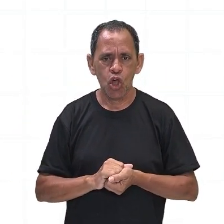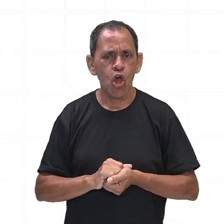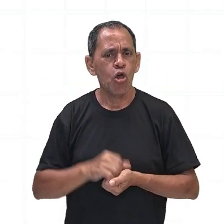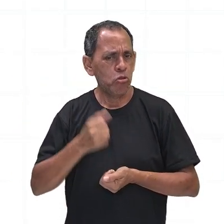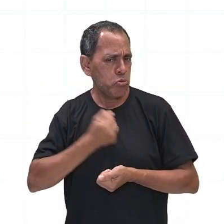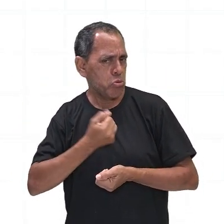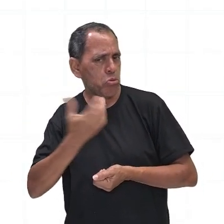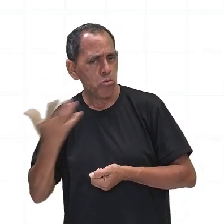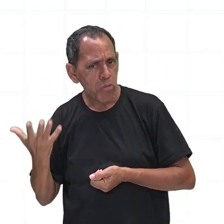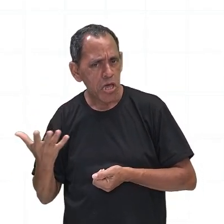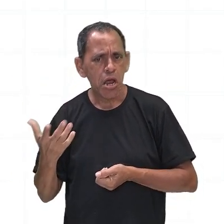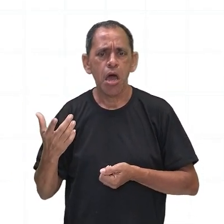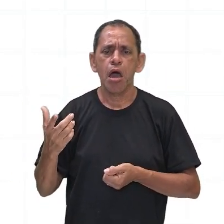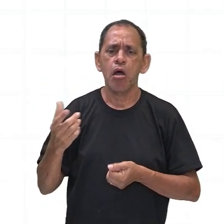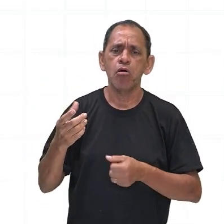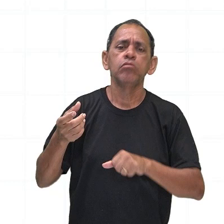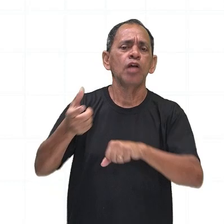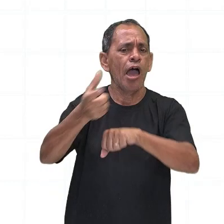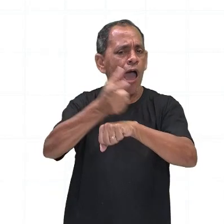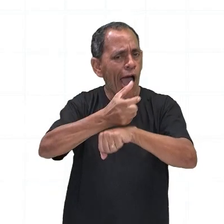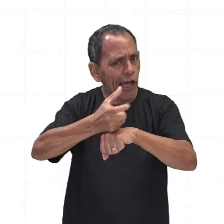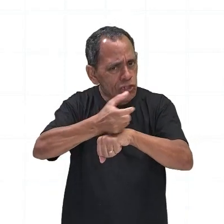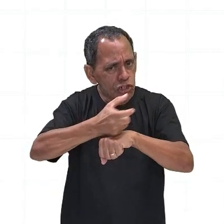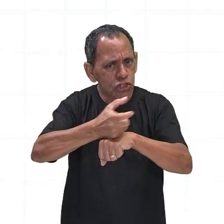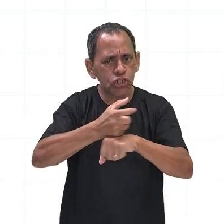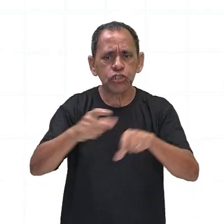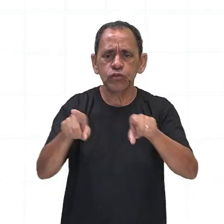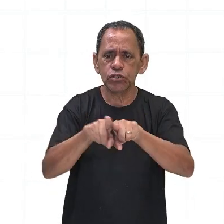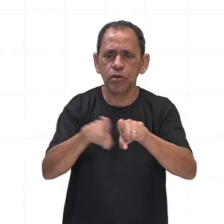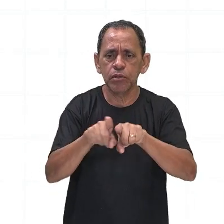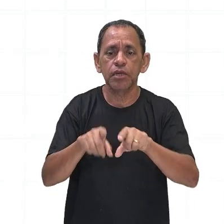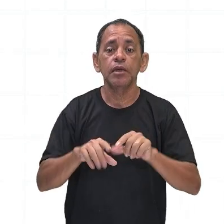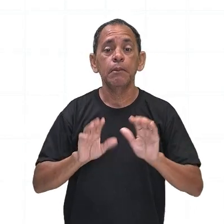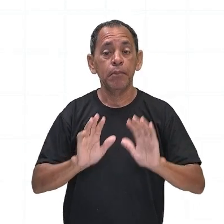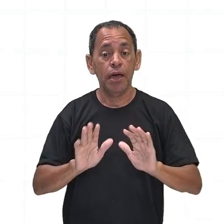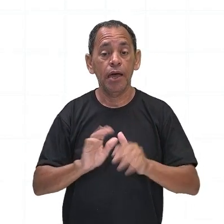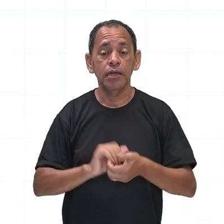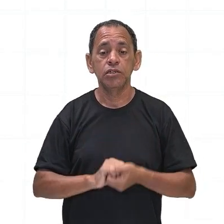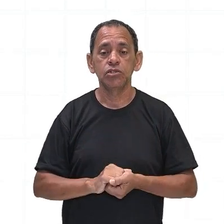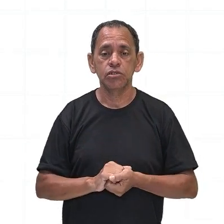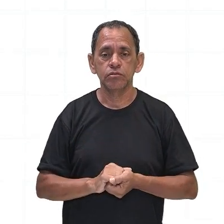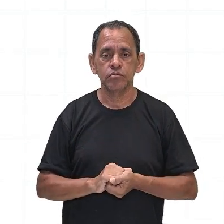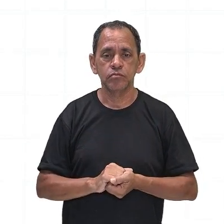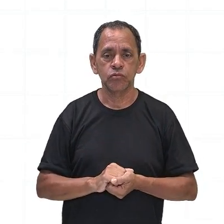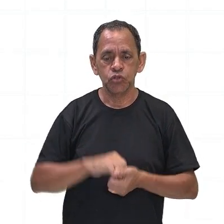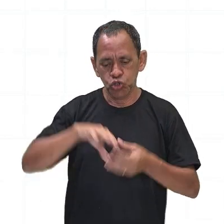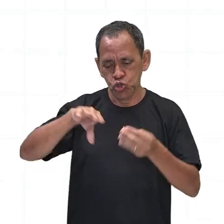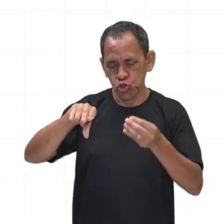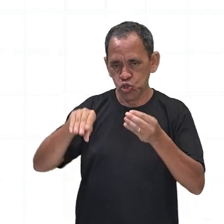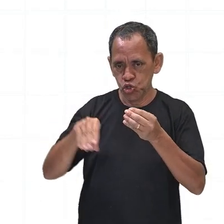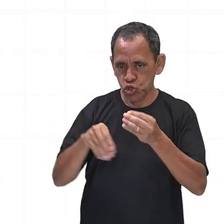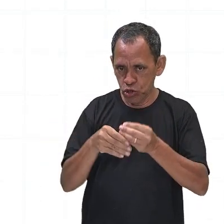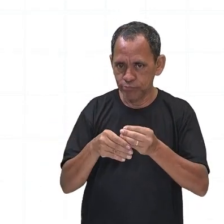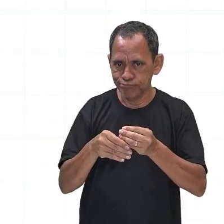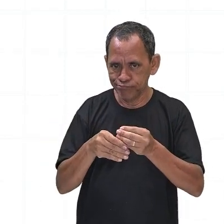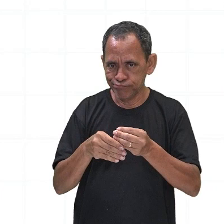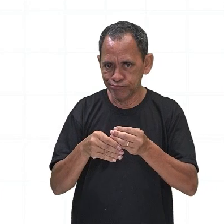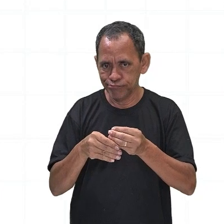numeral, certo? E adjetivo funcionam como esses termos acessórios. Olha só, são chamados de acessórios os termos